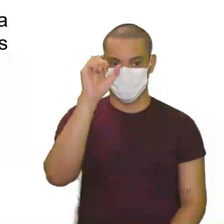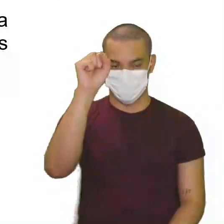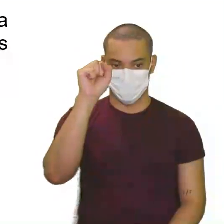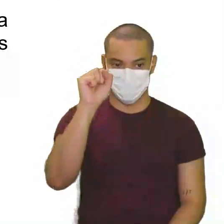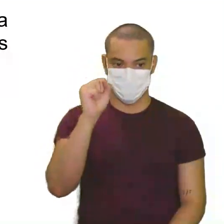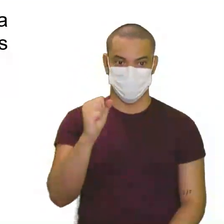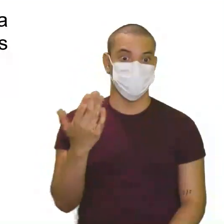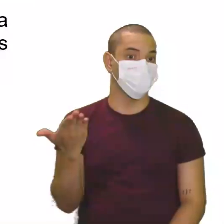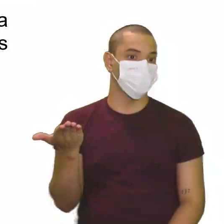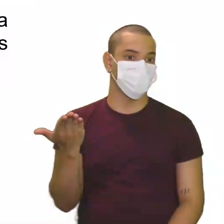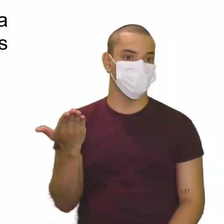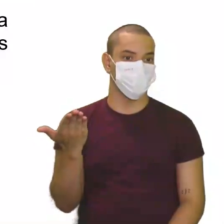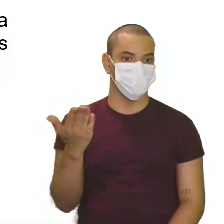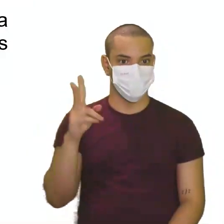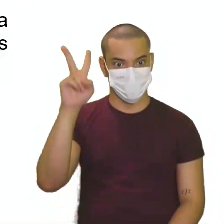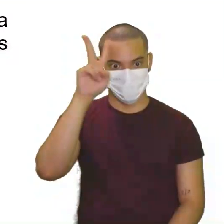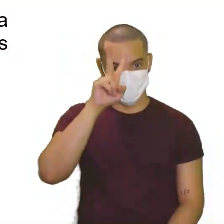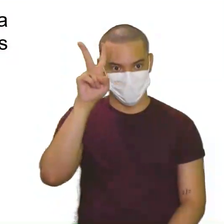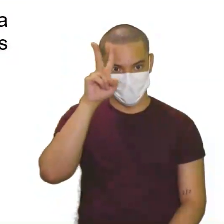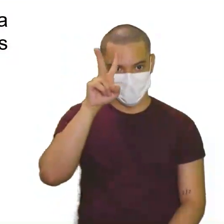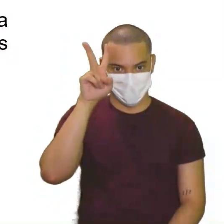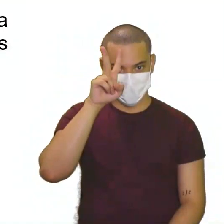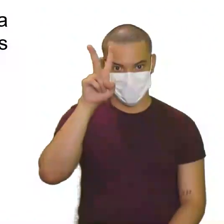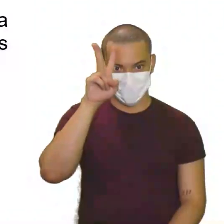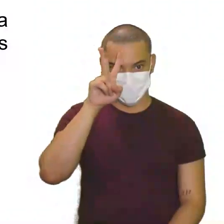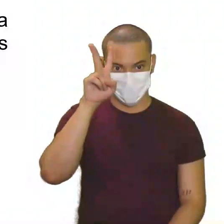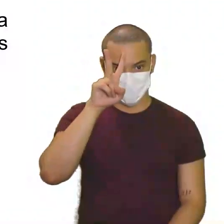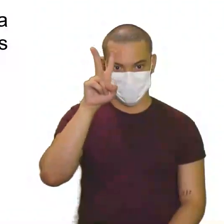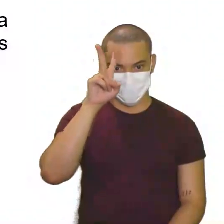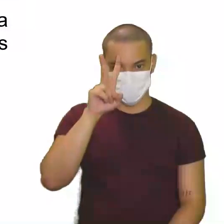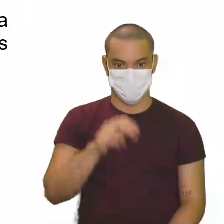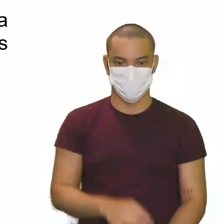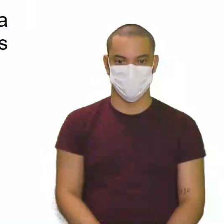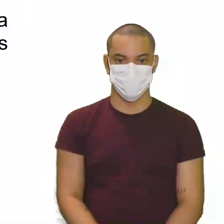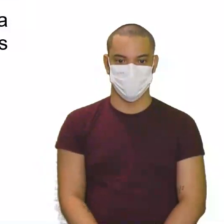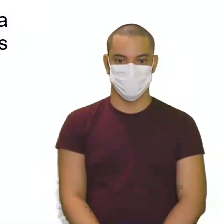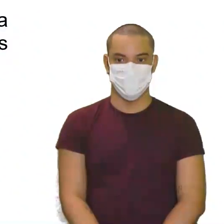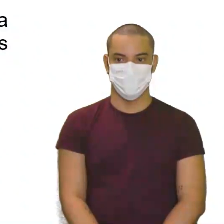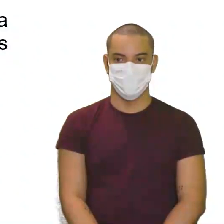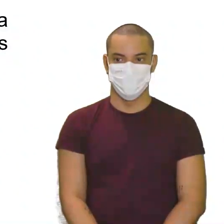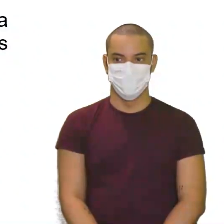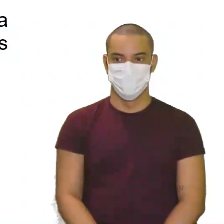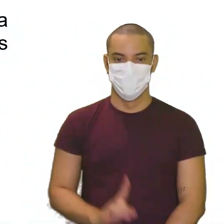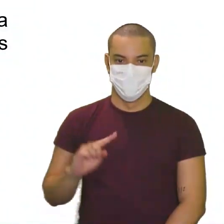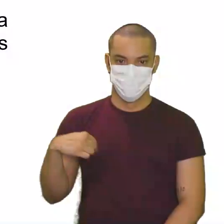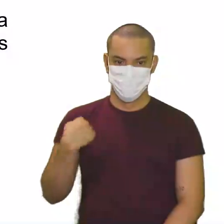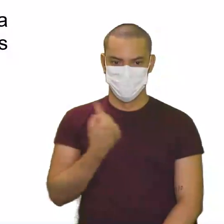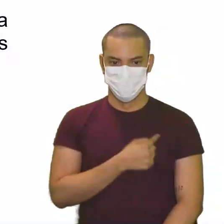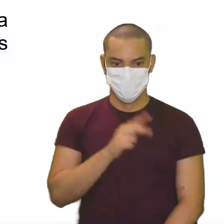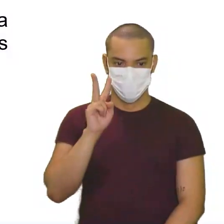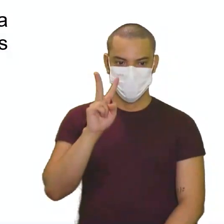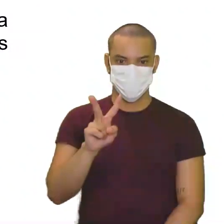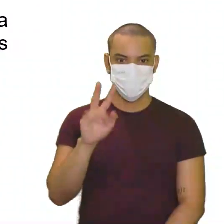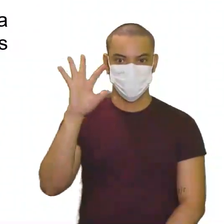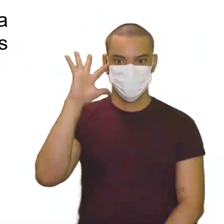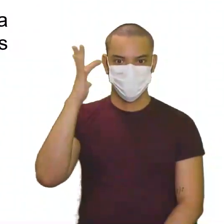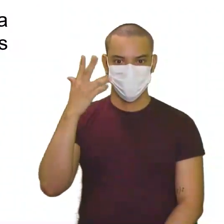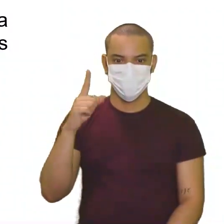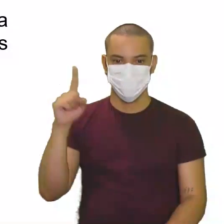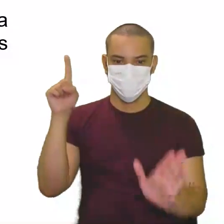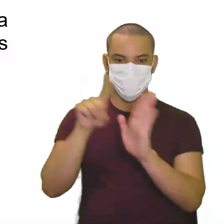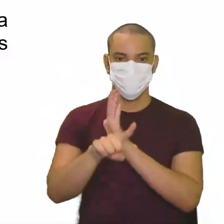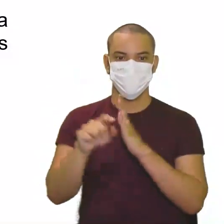pessoal então vamos lembrar do seguinte nós vimos que para resolver essa questão